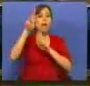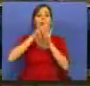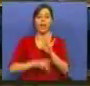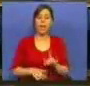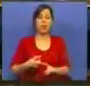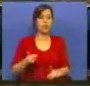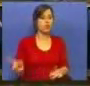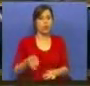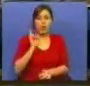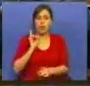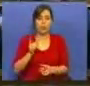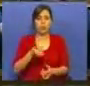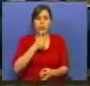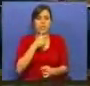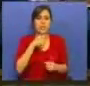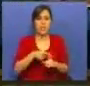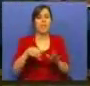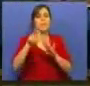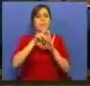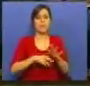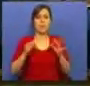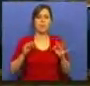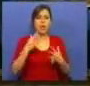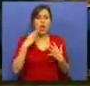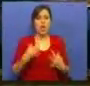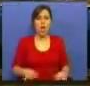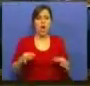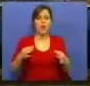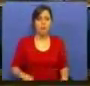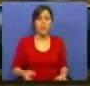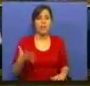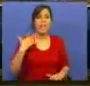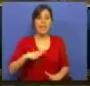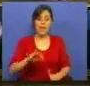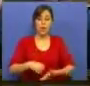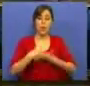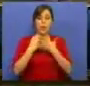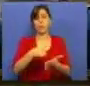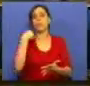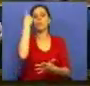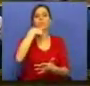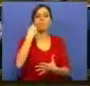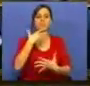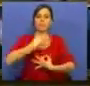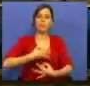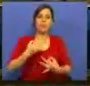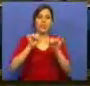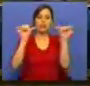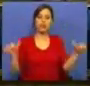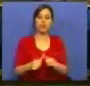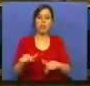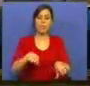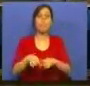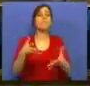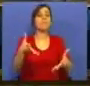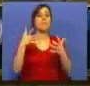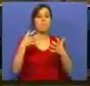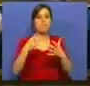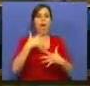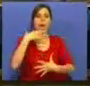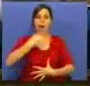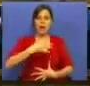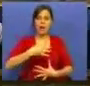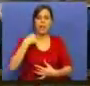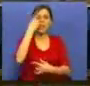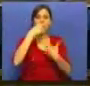que não são extremadas, a regras que são absolutamente normais. Querem contribuir para o prestígio do sistema político, querem contribuir para o